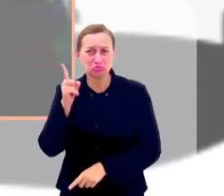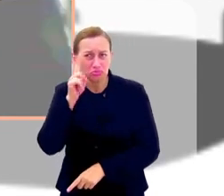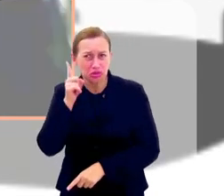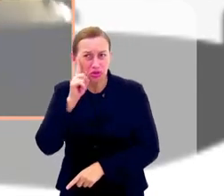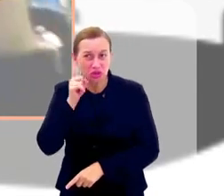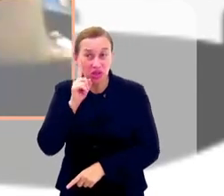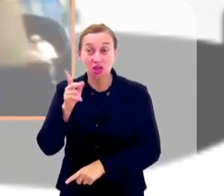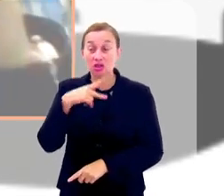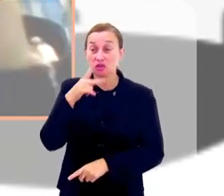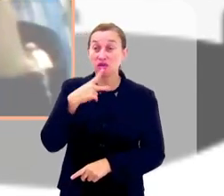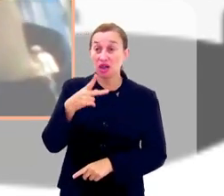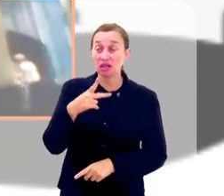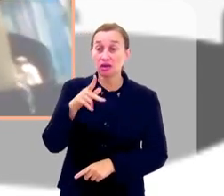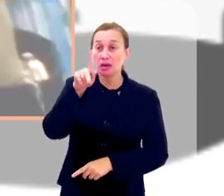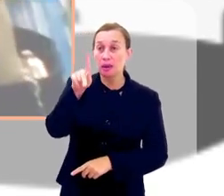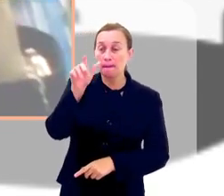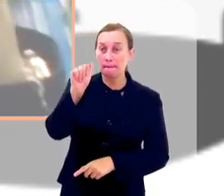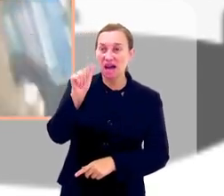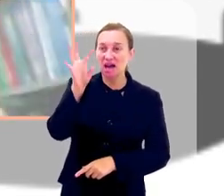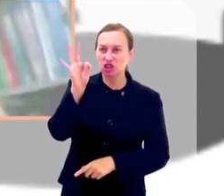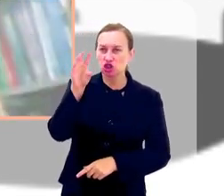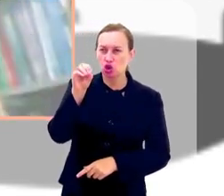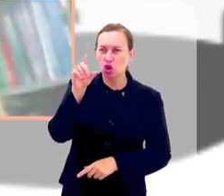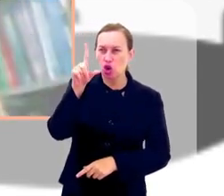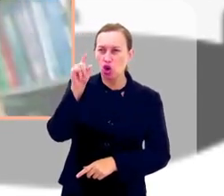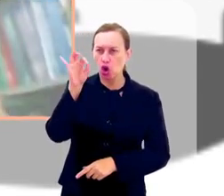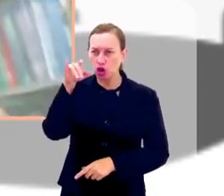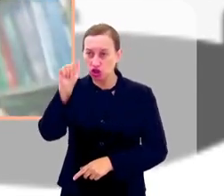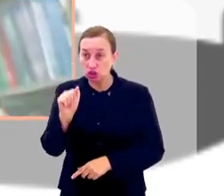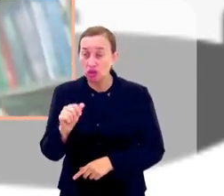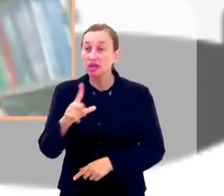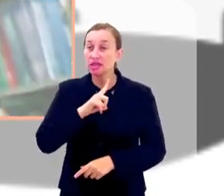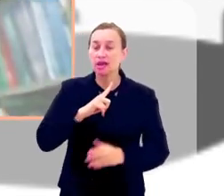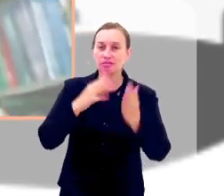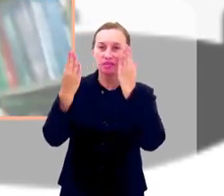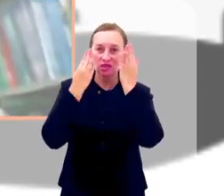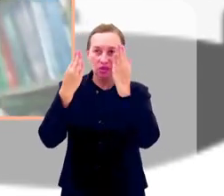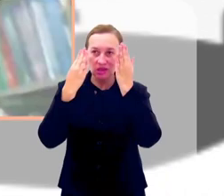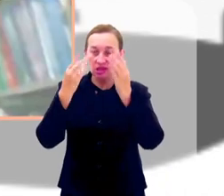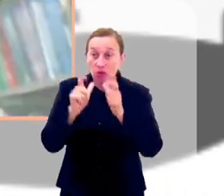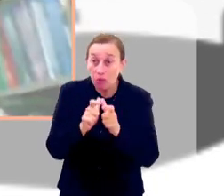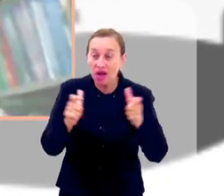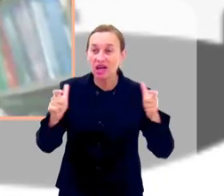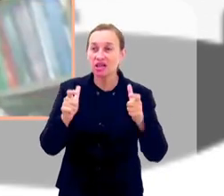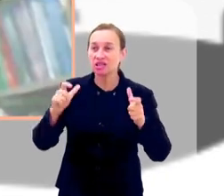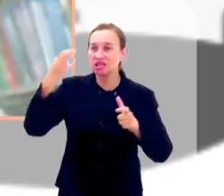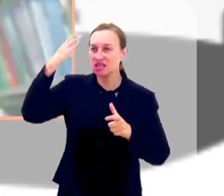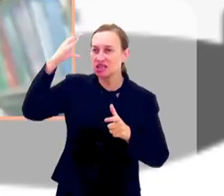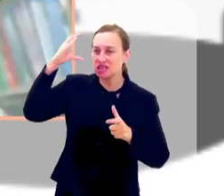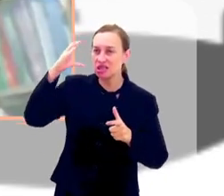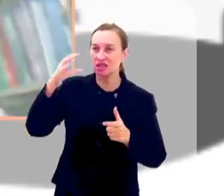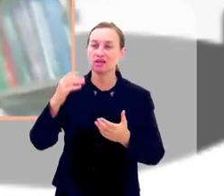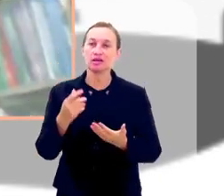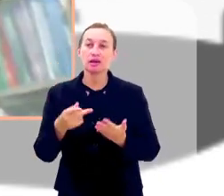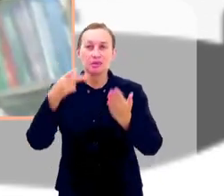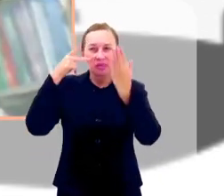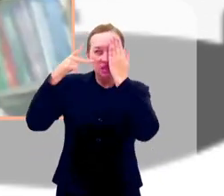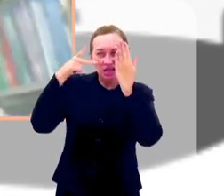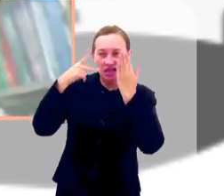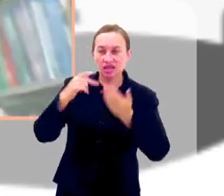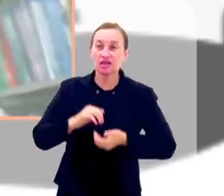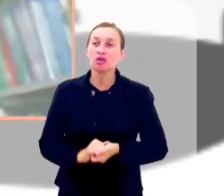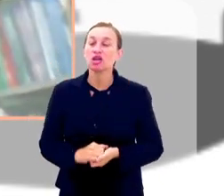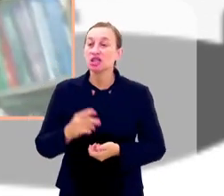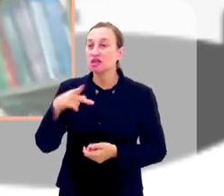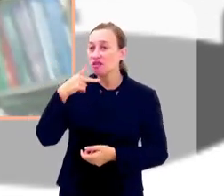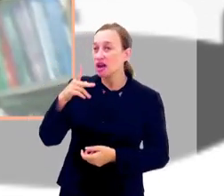todo, eu estou falando de estados patológicos. Então, a gente tem a psicologia como uma grande ciência, a psiquiatria, a psicanálise. Quando